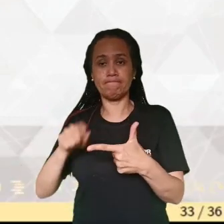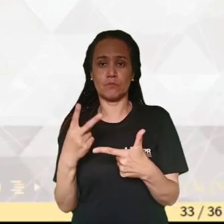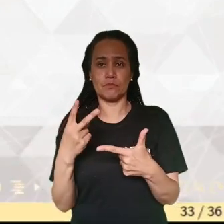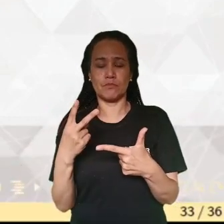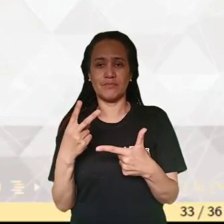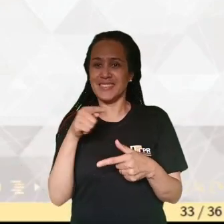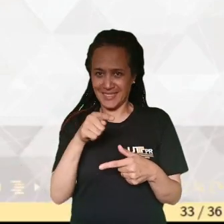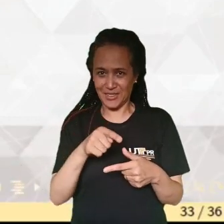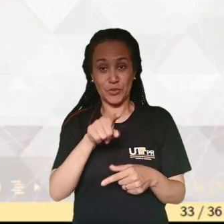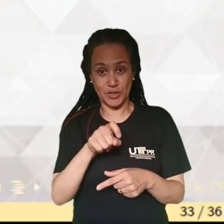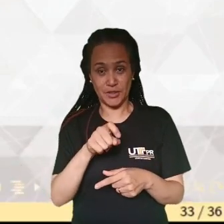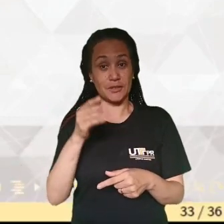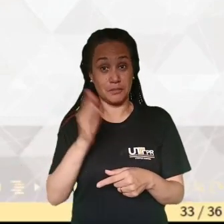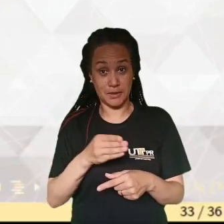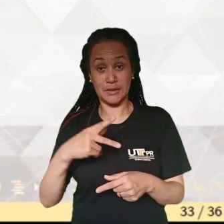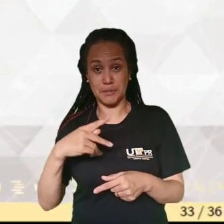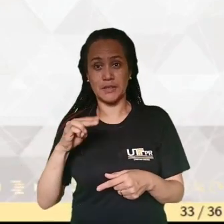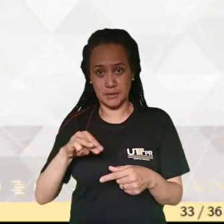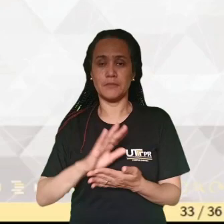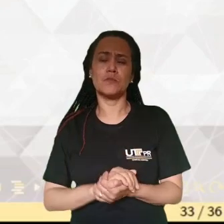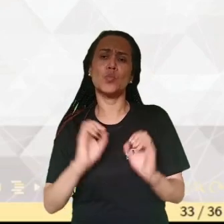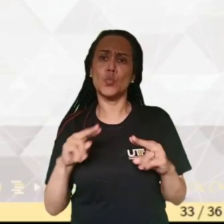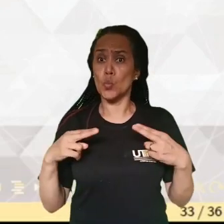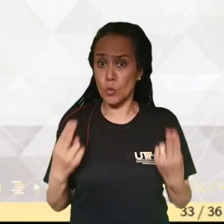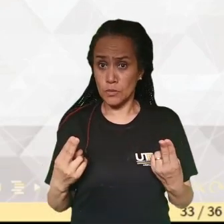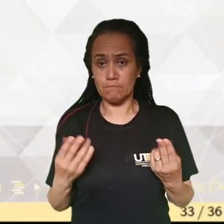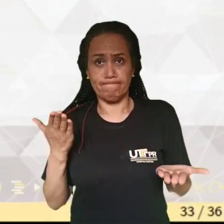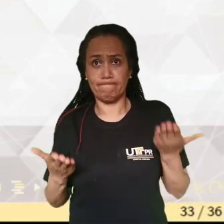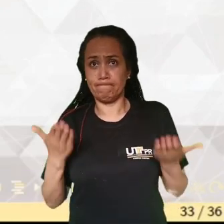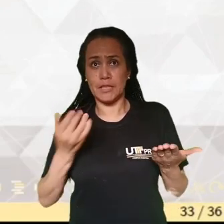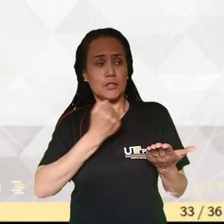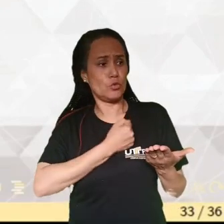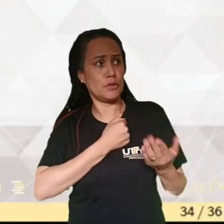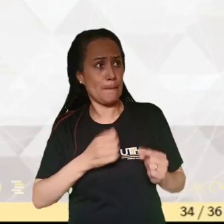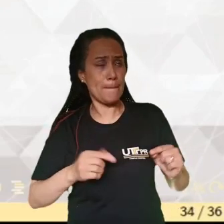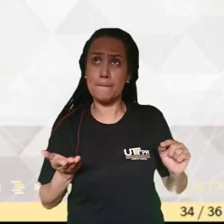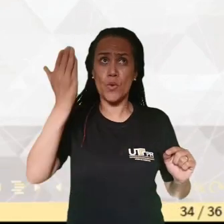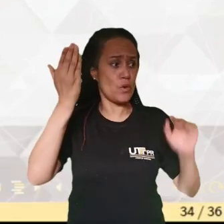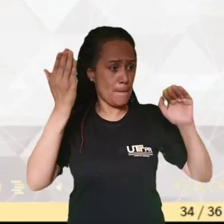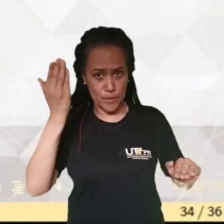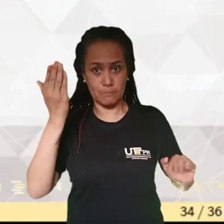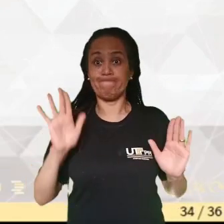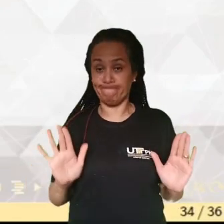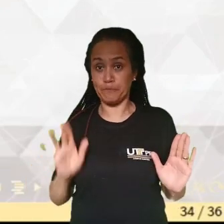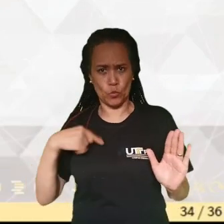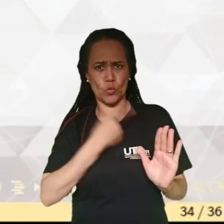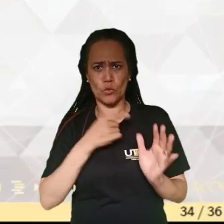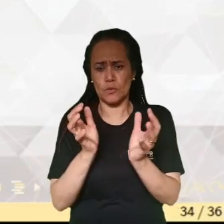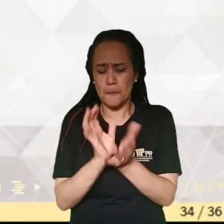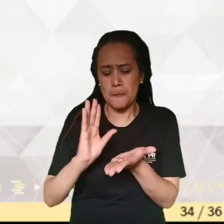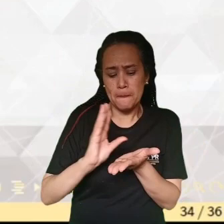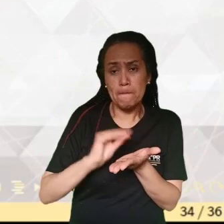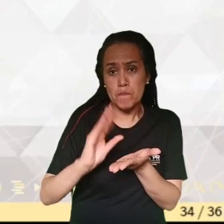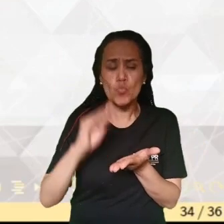Pronto. Esse é o chamado x/pm, ou a média de valores extremos. Por exemplo, no